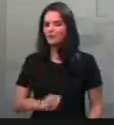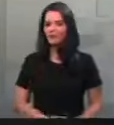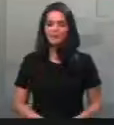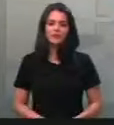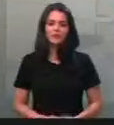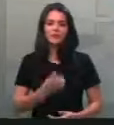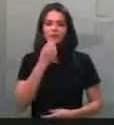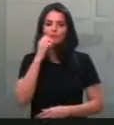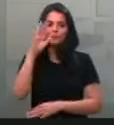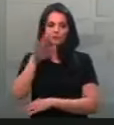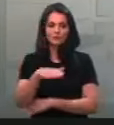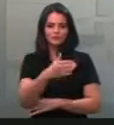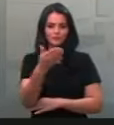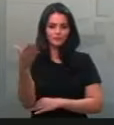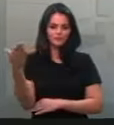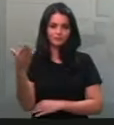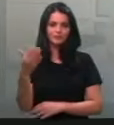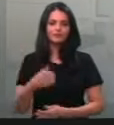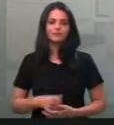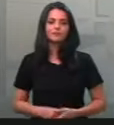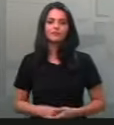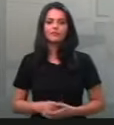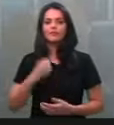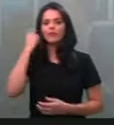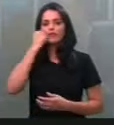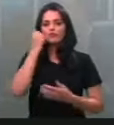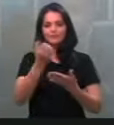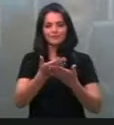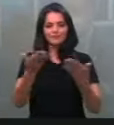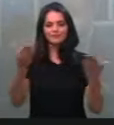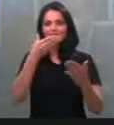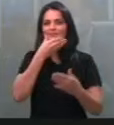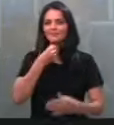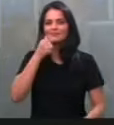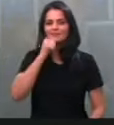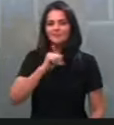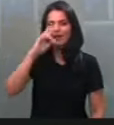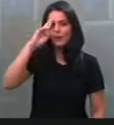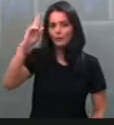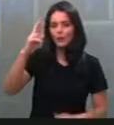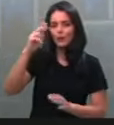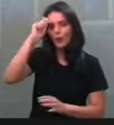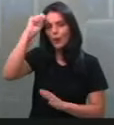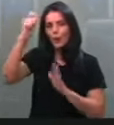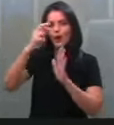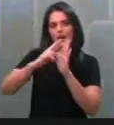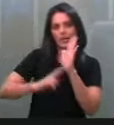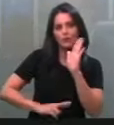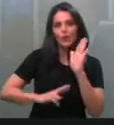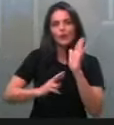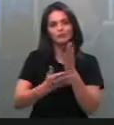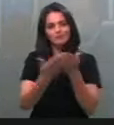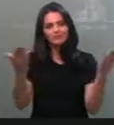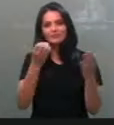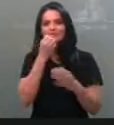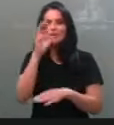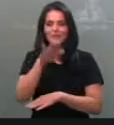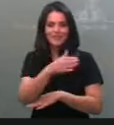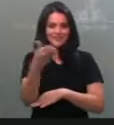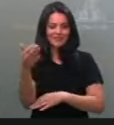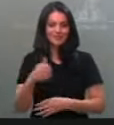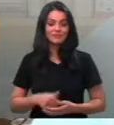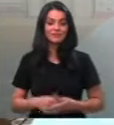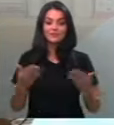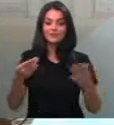Boa tarde, presidente Rodrigo Pacheco, senadores, autores e relatores. Presidente,